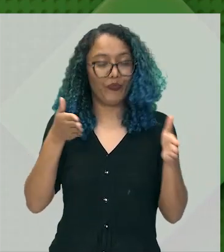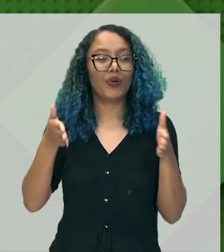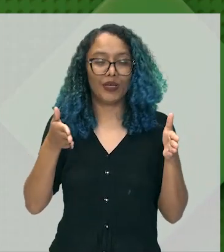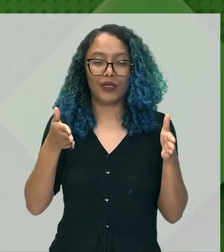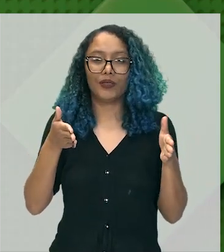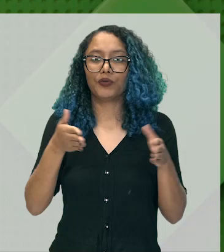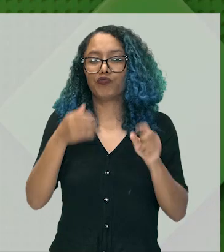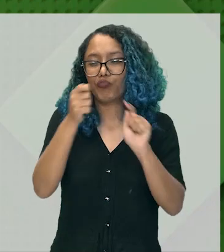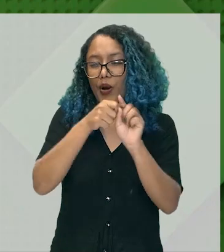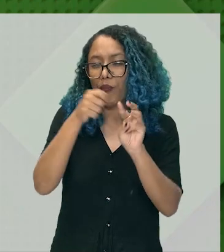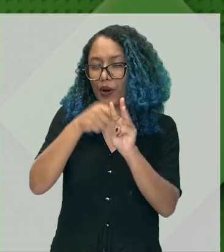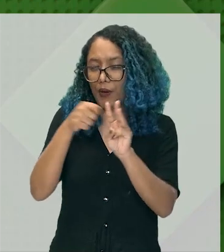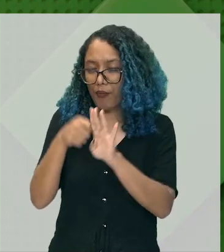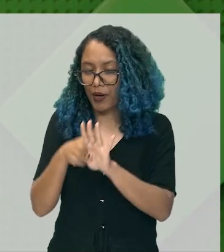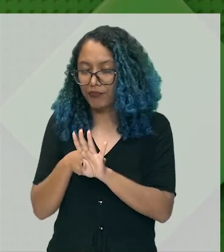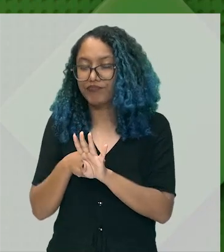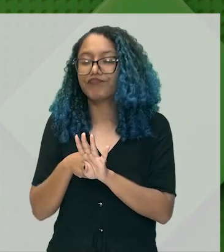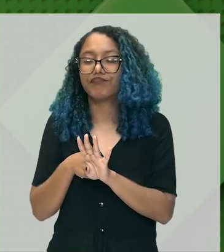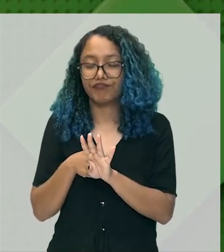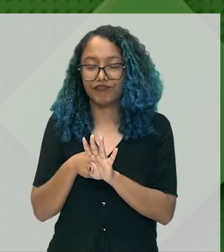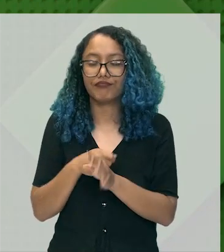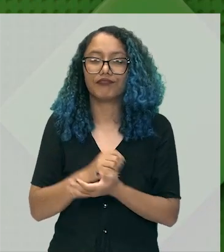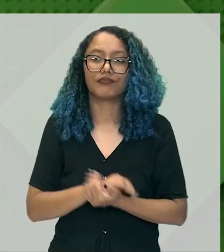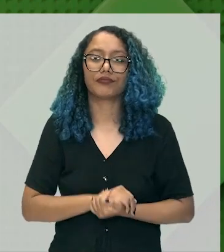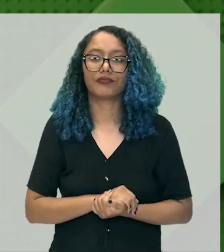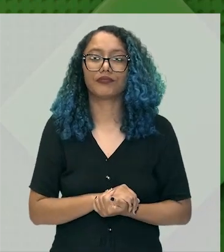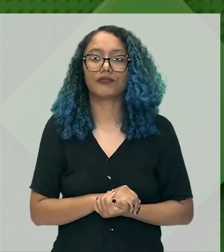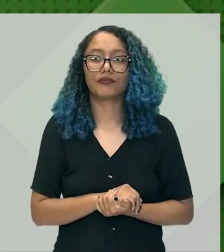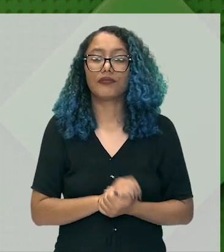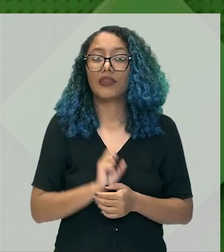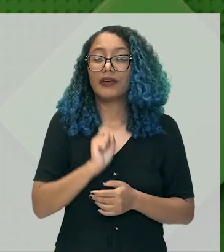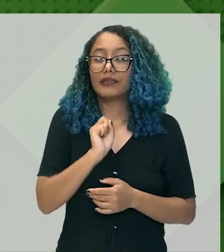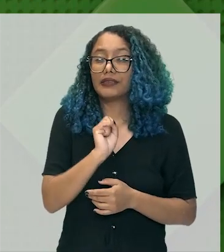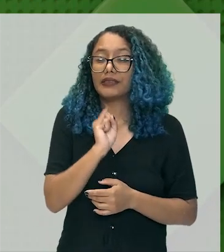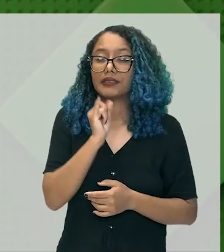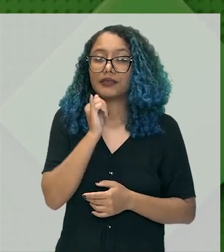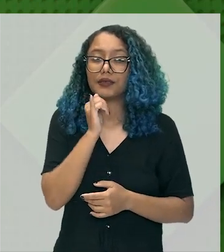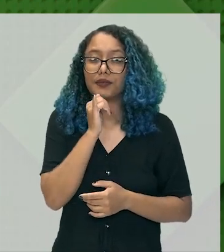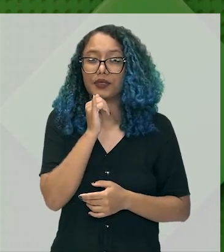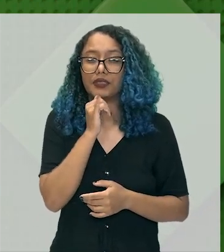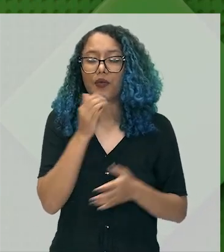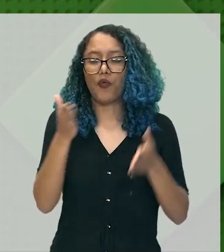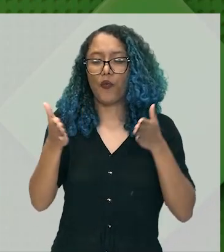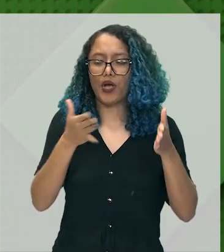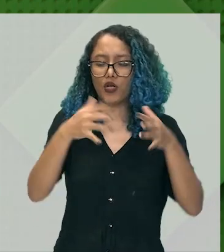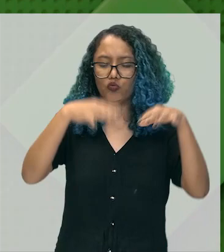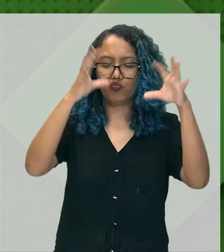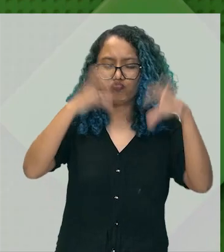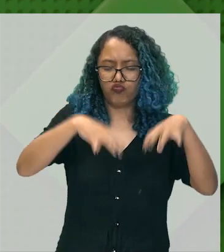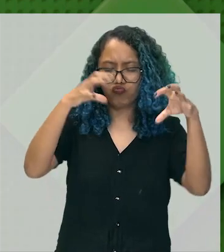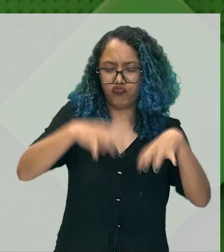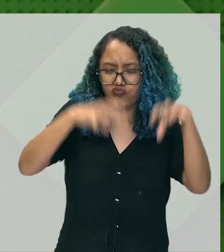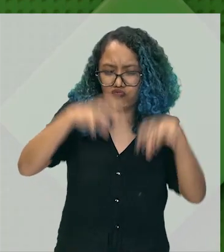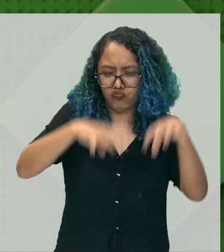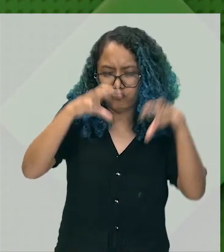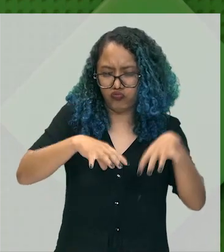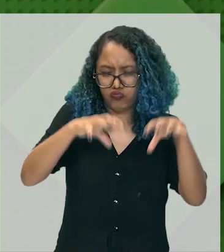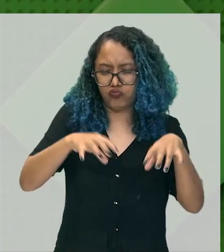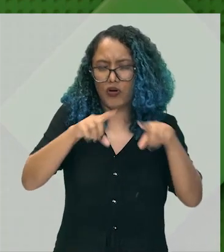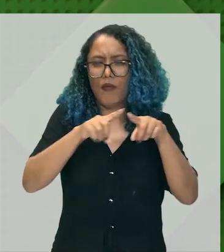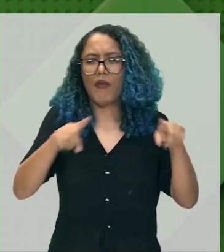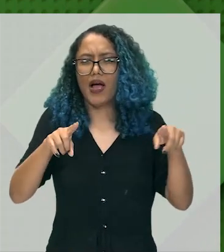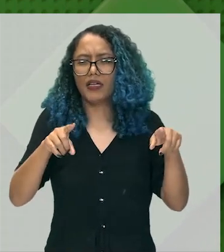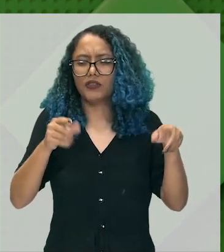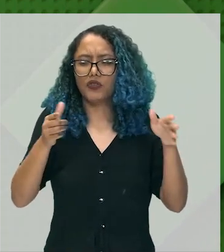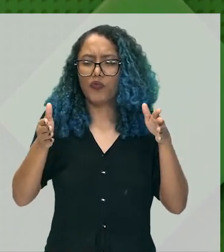ao longo dos meses. Então, se nós temos um período do ano que chove muito e de repente